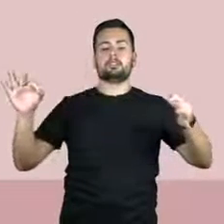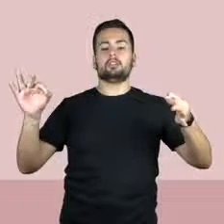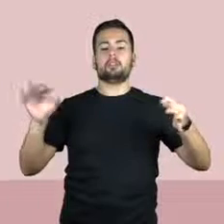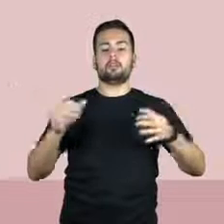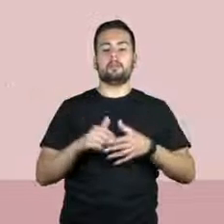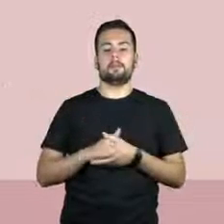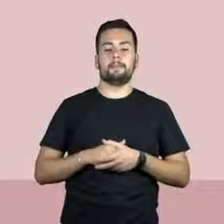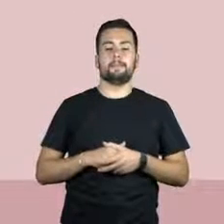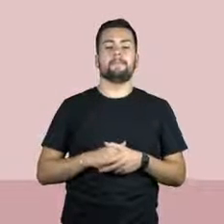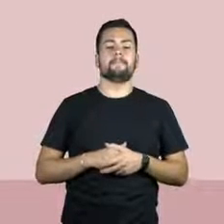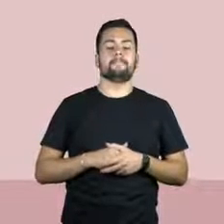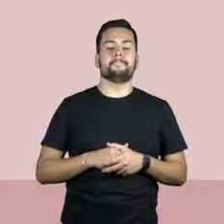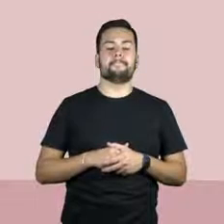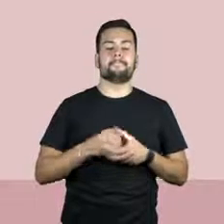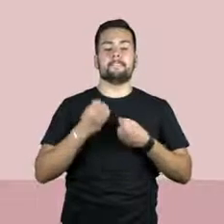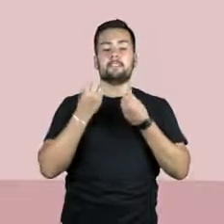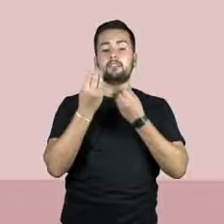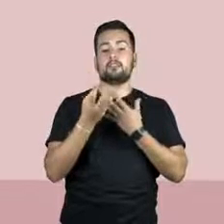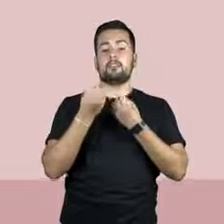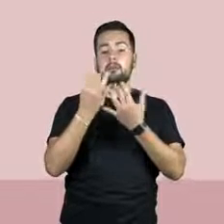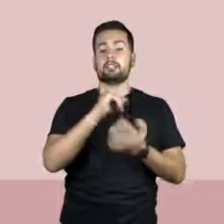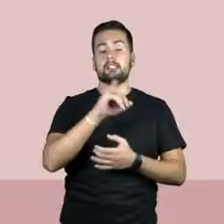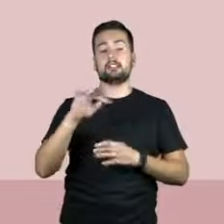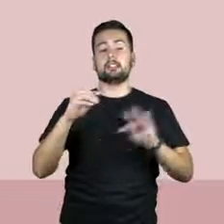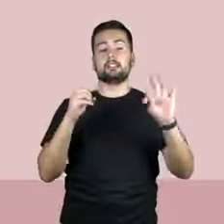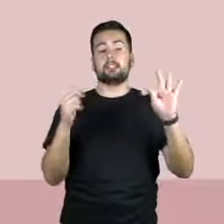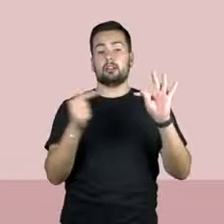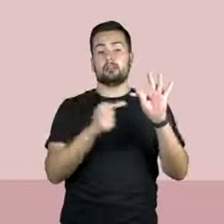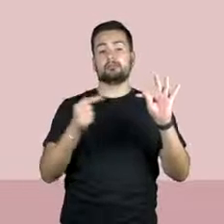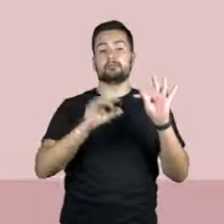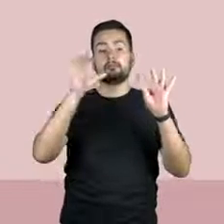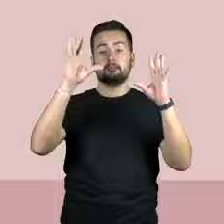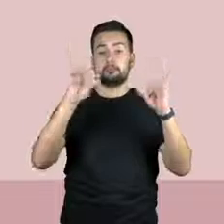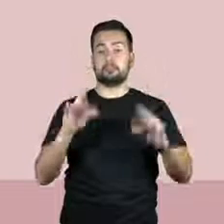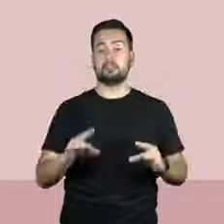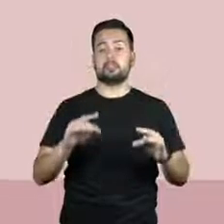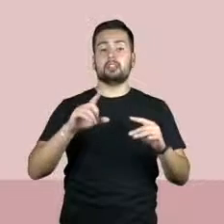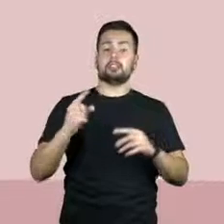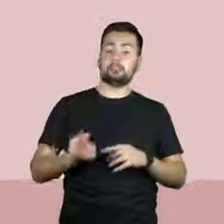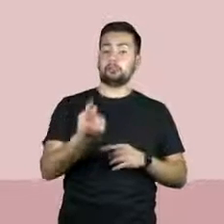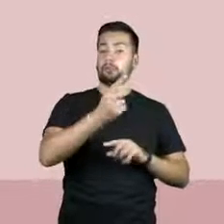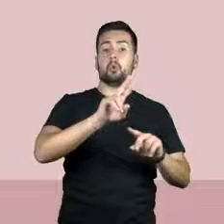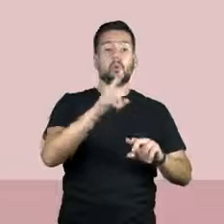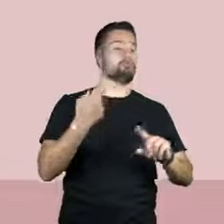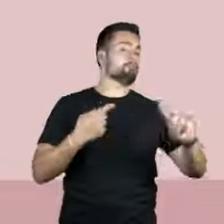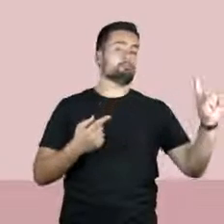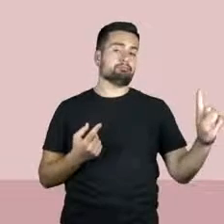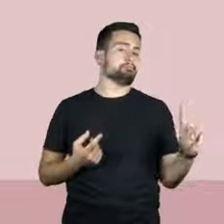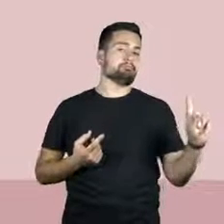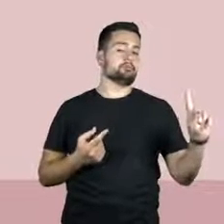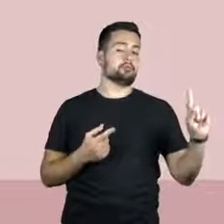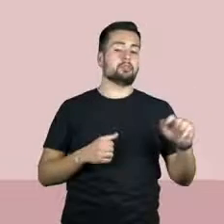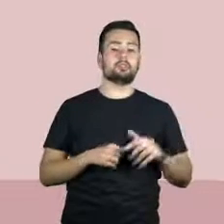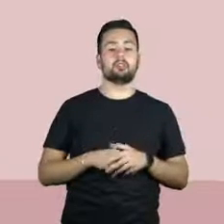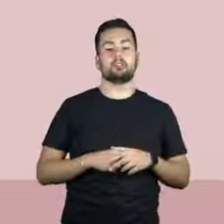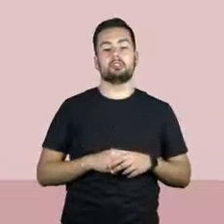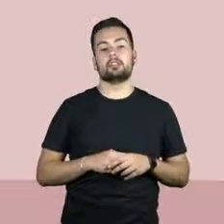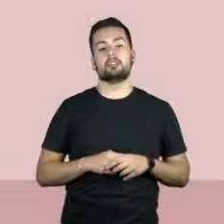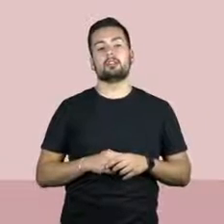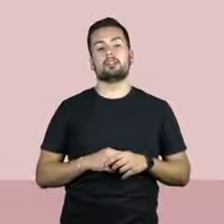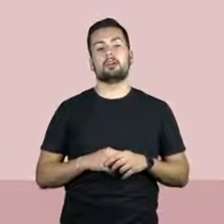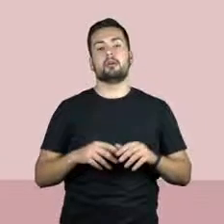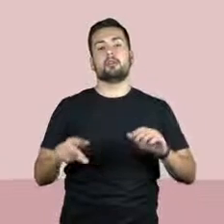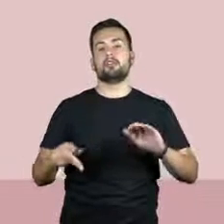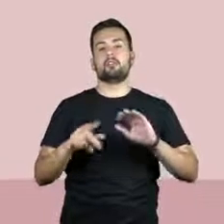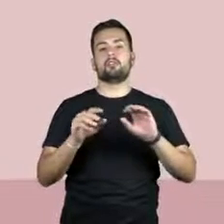vai te informar se aquele talude em específico é um talude infinito ou não. Tá? Não vai ser muito escopo desse